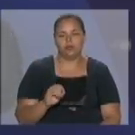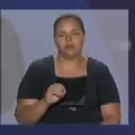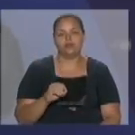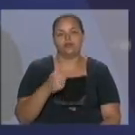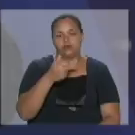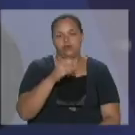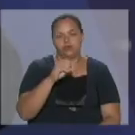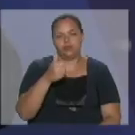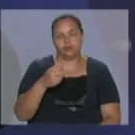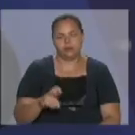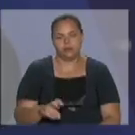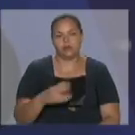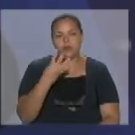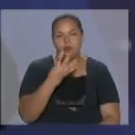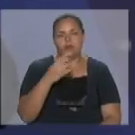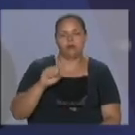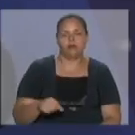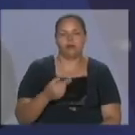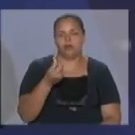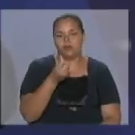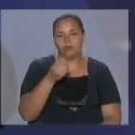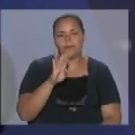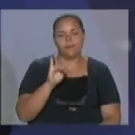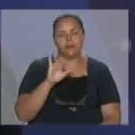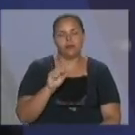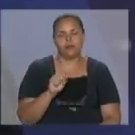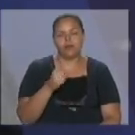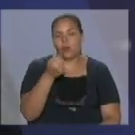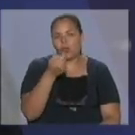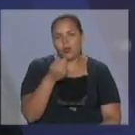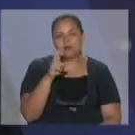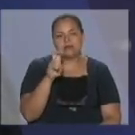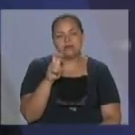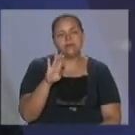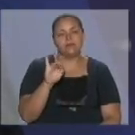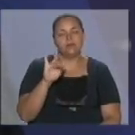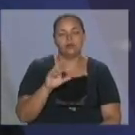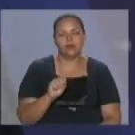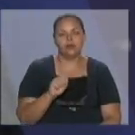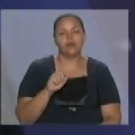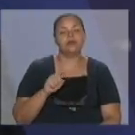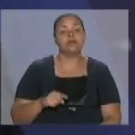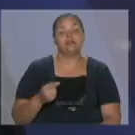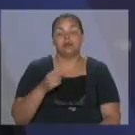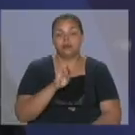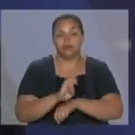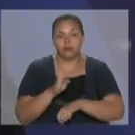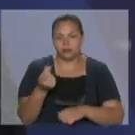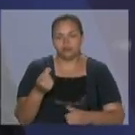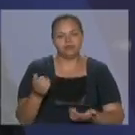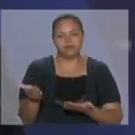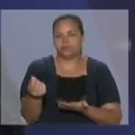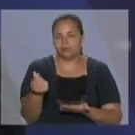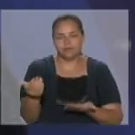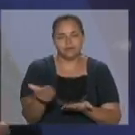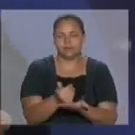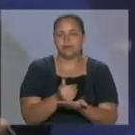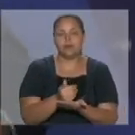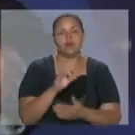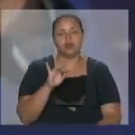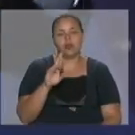2015, 4,6 bilhões, quase 5 bilhões de reais que o Estado deixou de arrecadar só no Repetro.